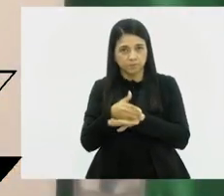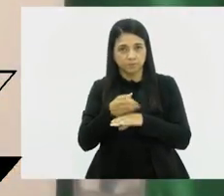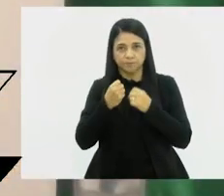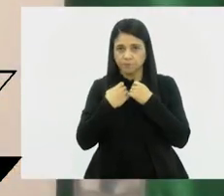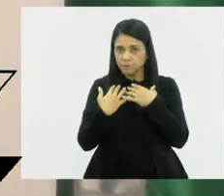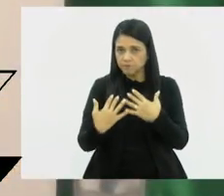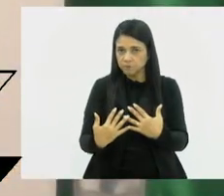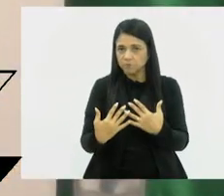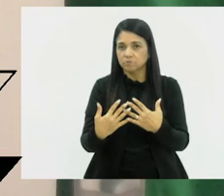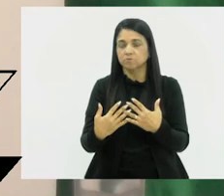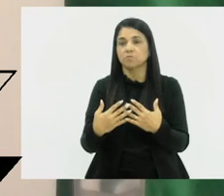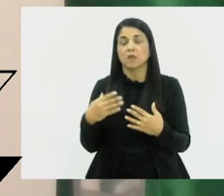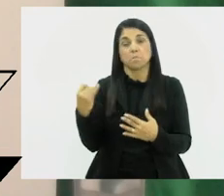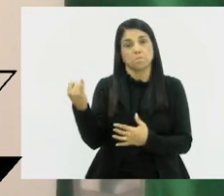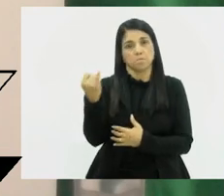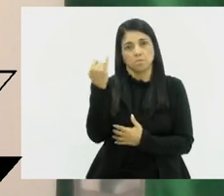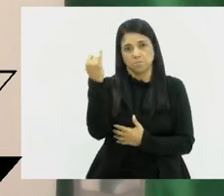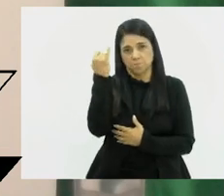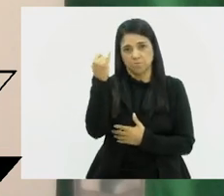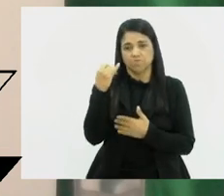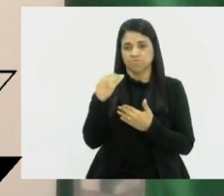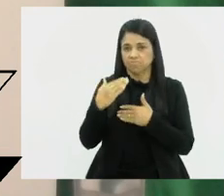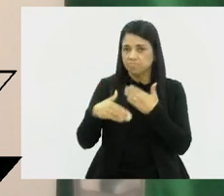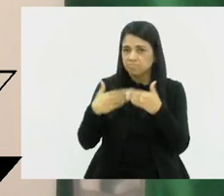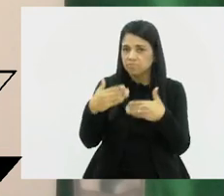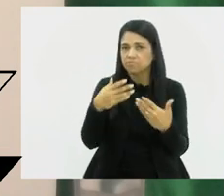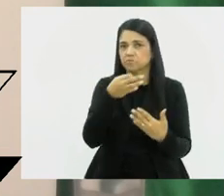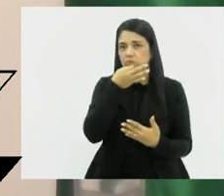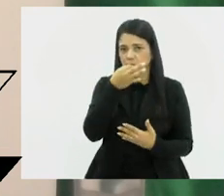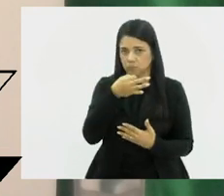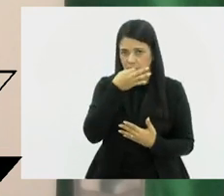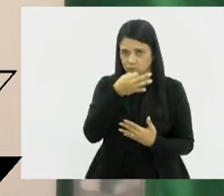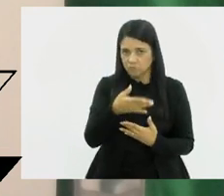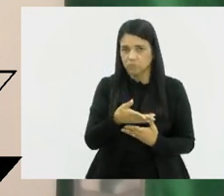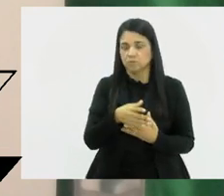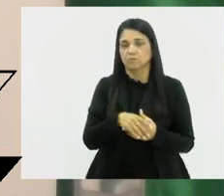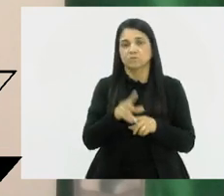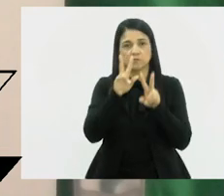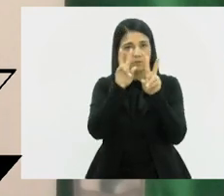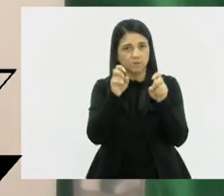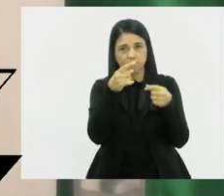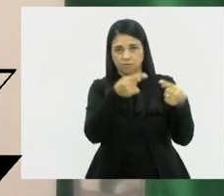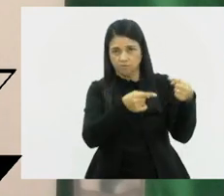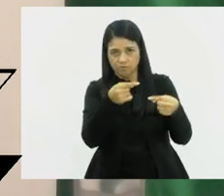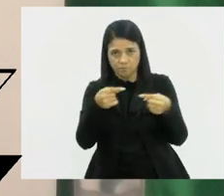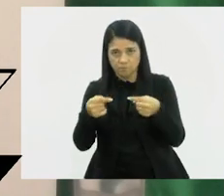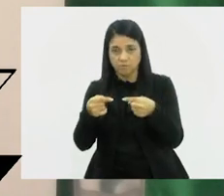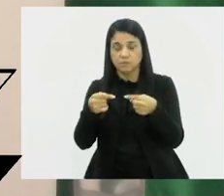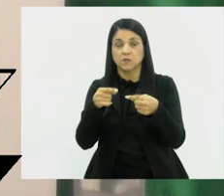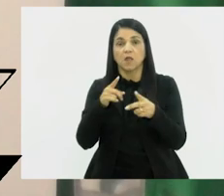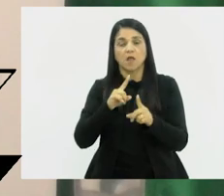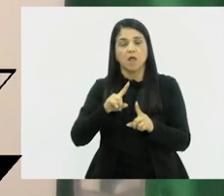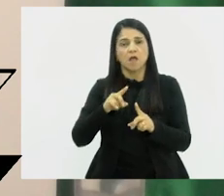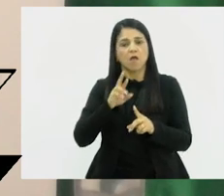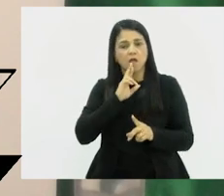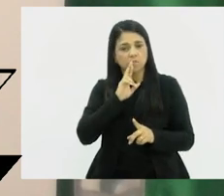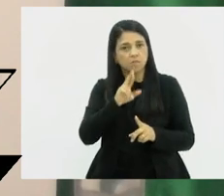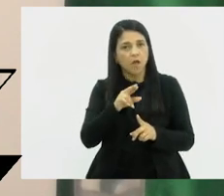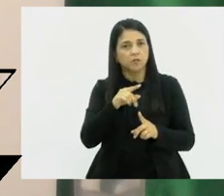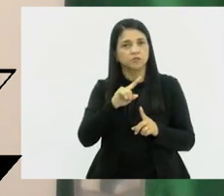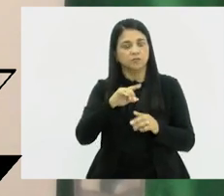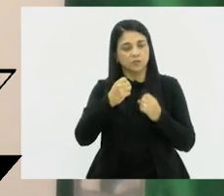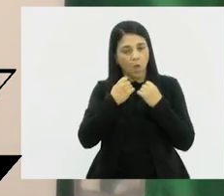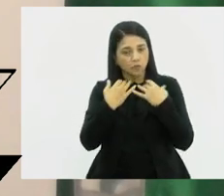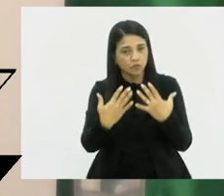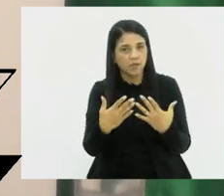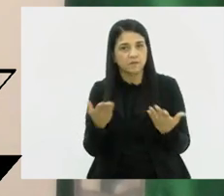audiência. Foi importantíssimo a gente avançar nesse assunto, ver o resultado que essa audiência que nós